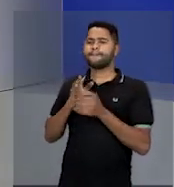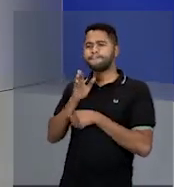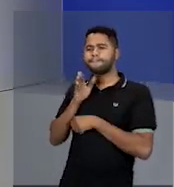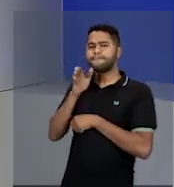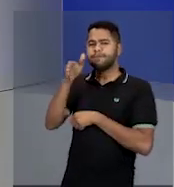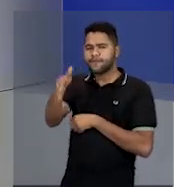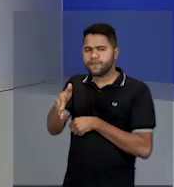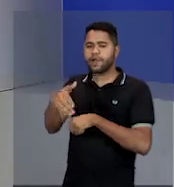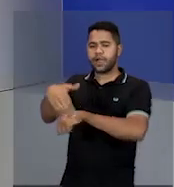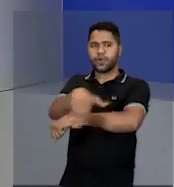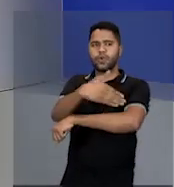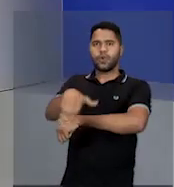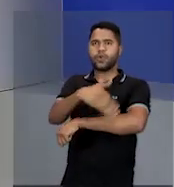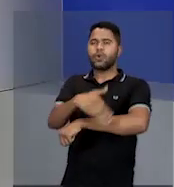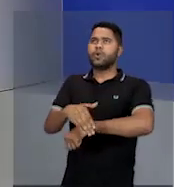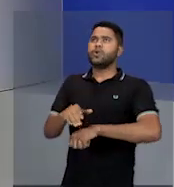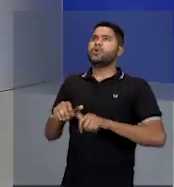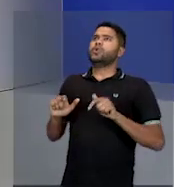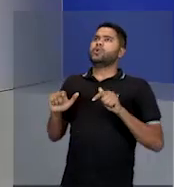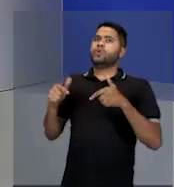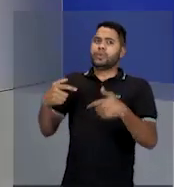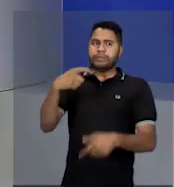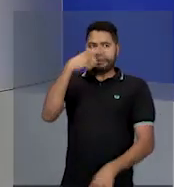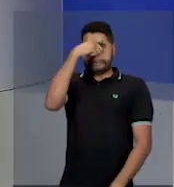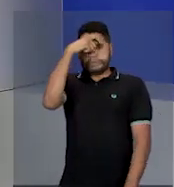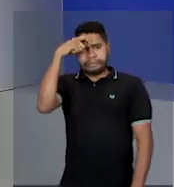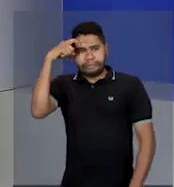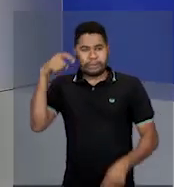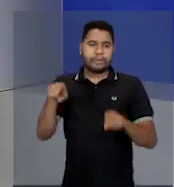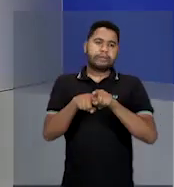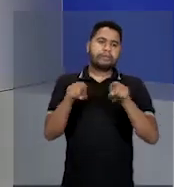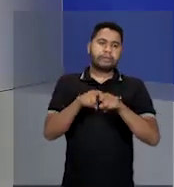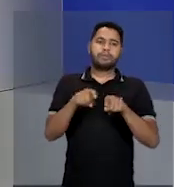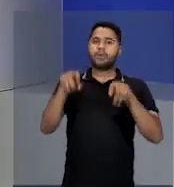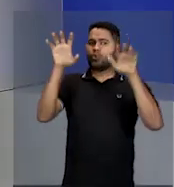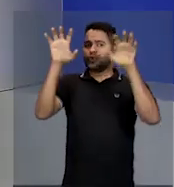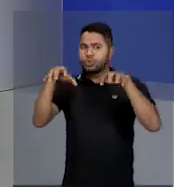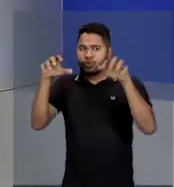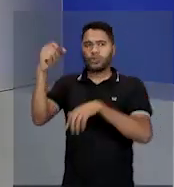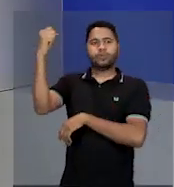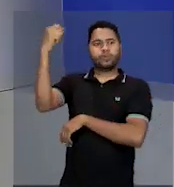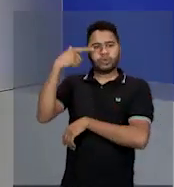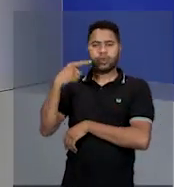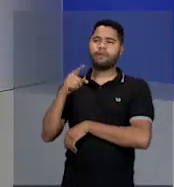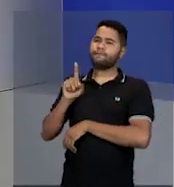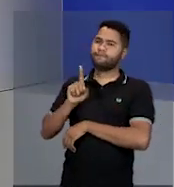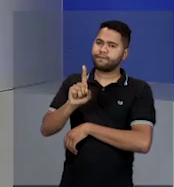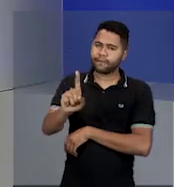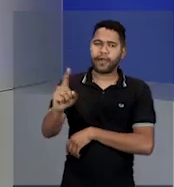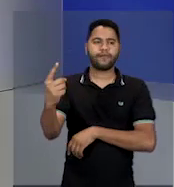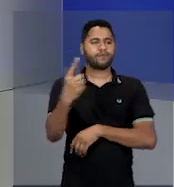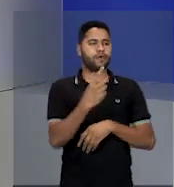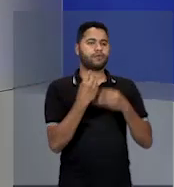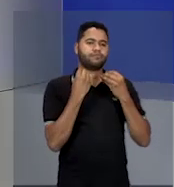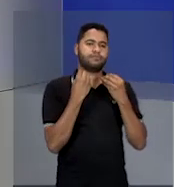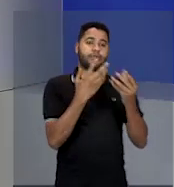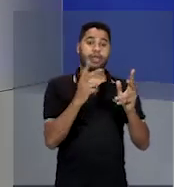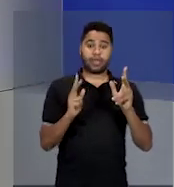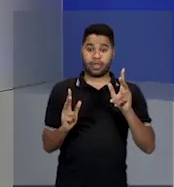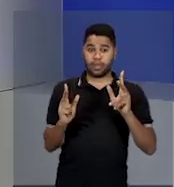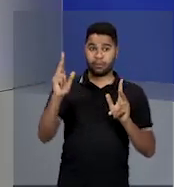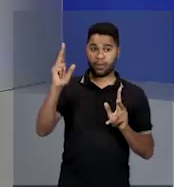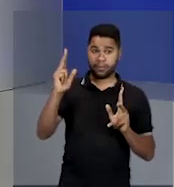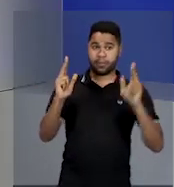pauta na rua, que é uma labuta, a gente está lá sol ou com chuva, está lá fazendo a reportagem, volta e entrega essa matéria para o editor.